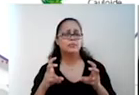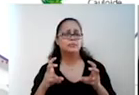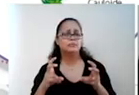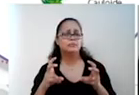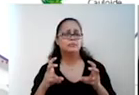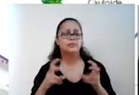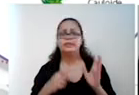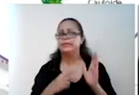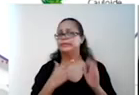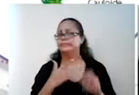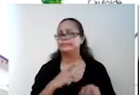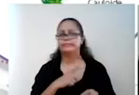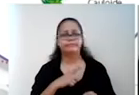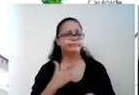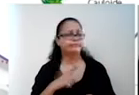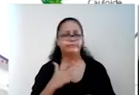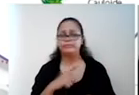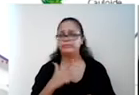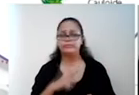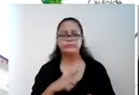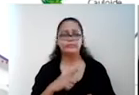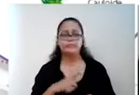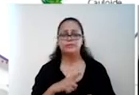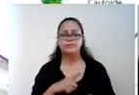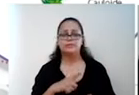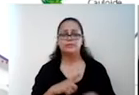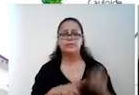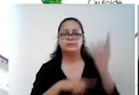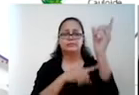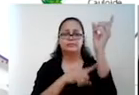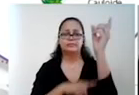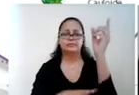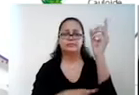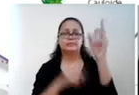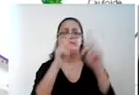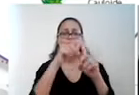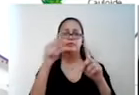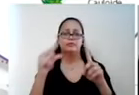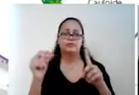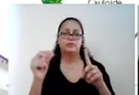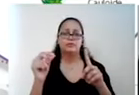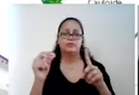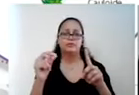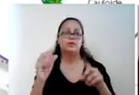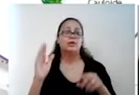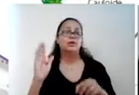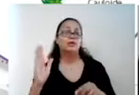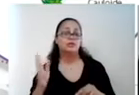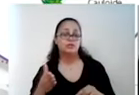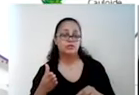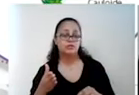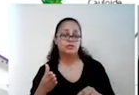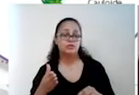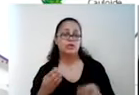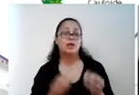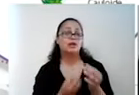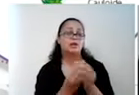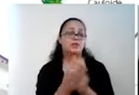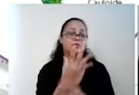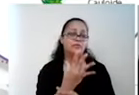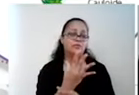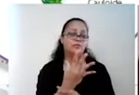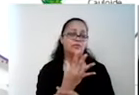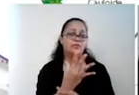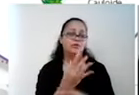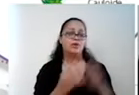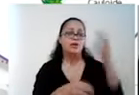apresenta raiz, caule e folha. Ela tem rizoide, cauloide e filoide. Já a samambaia tem uma raiz verdadeira na